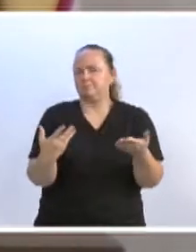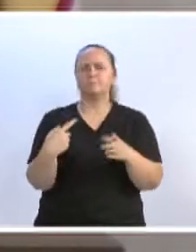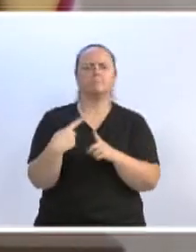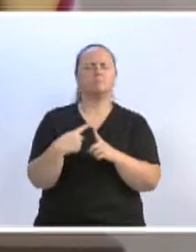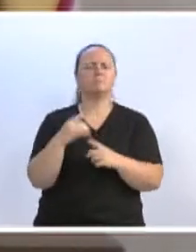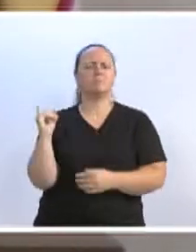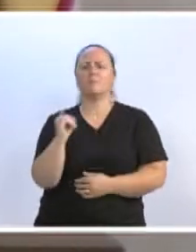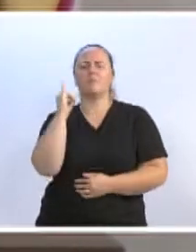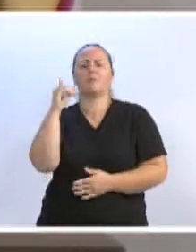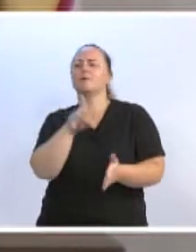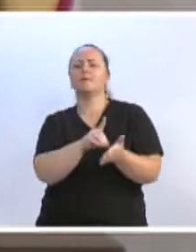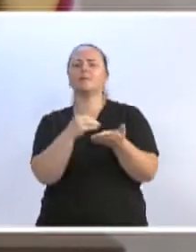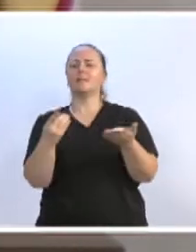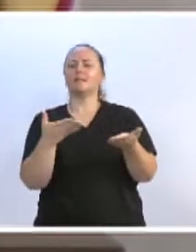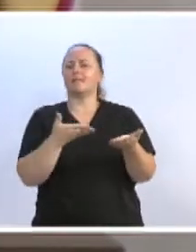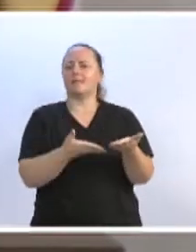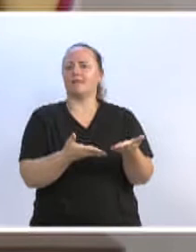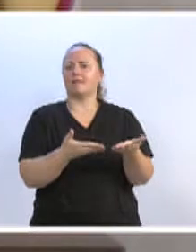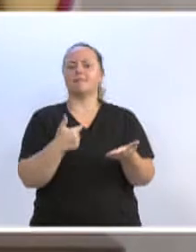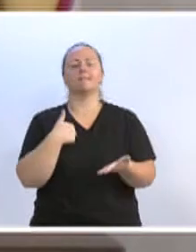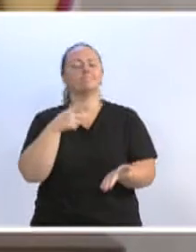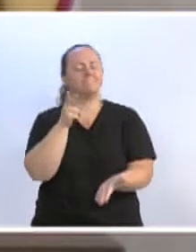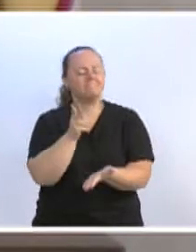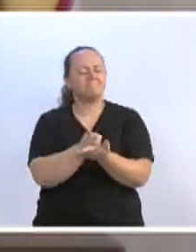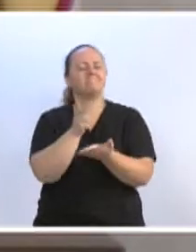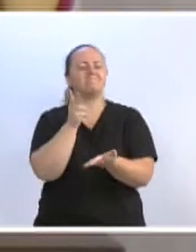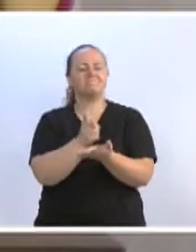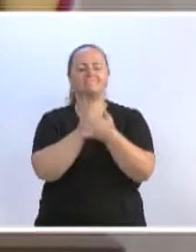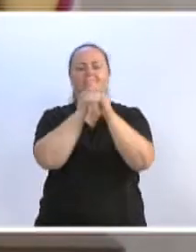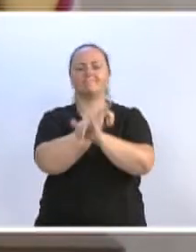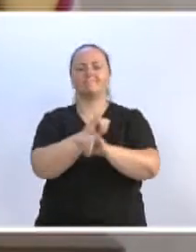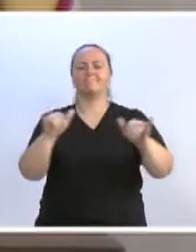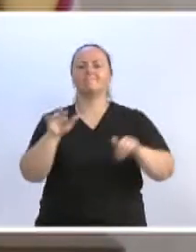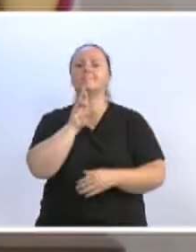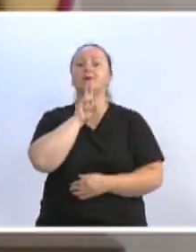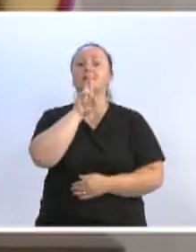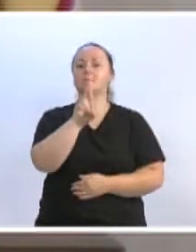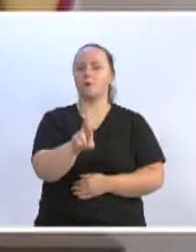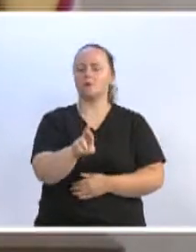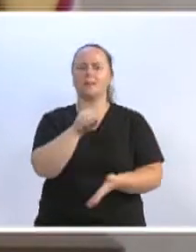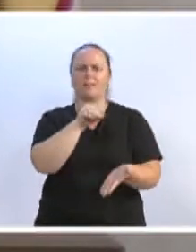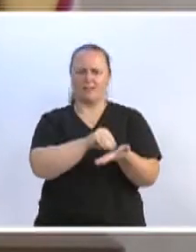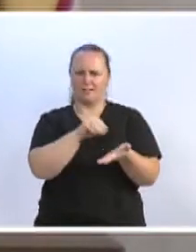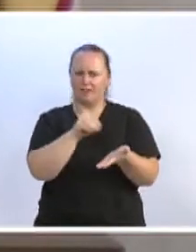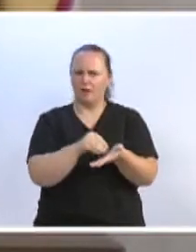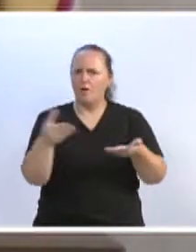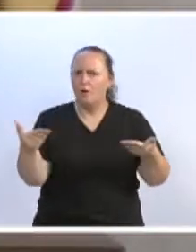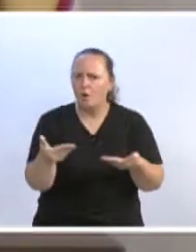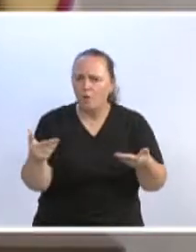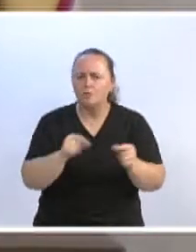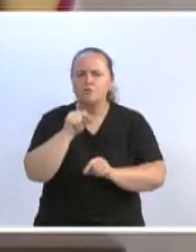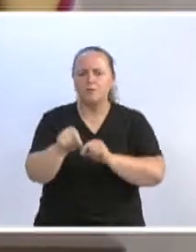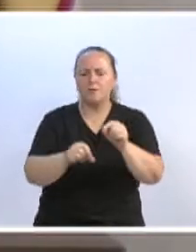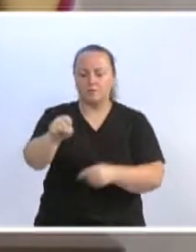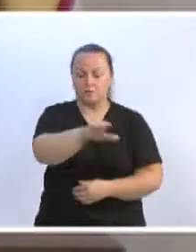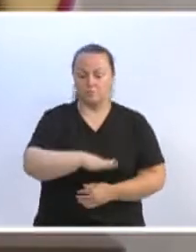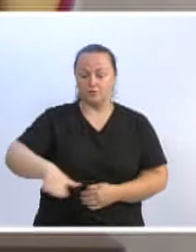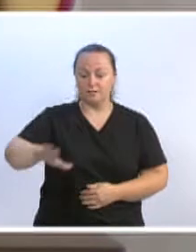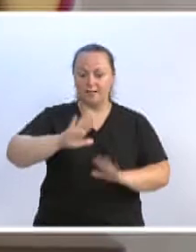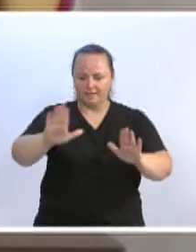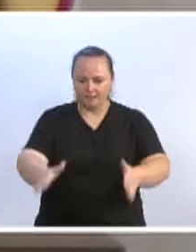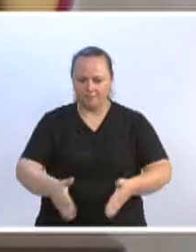importância da Bíblia Sagrada, eu sempre enfatizo que o que falta hoje para a saúde da nossa